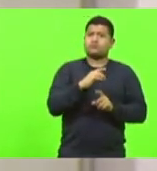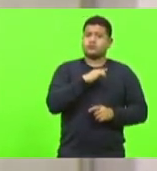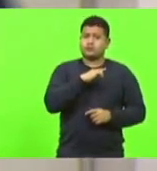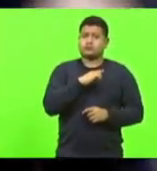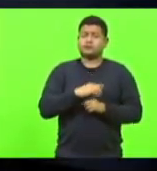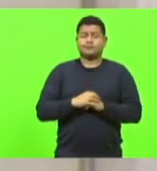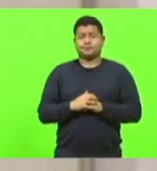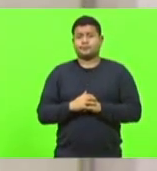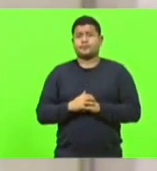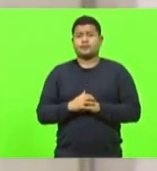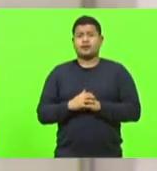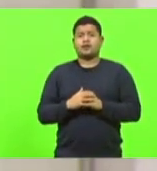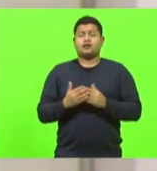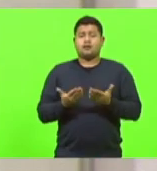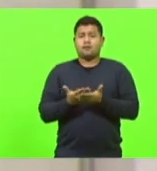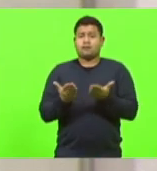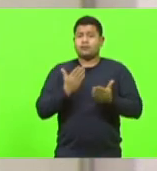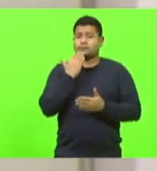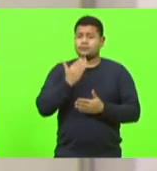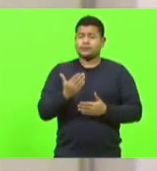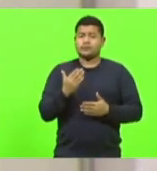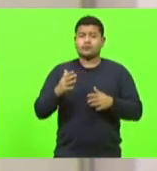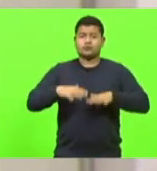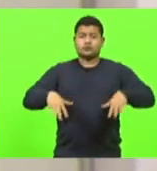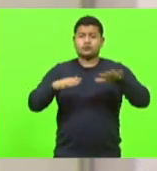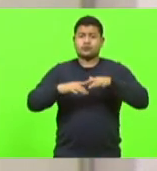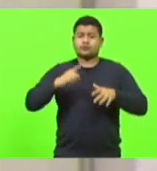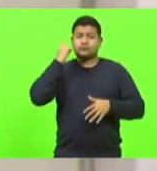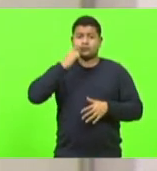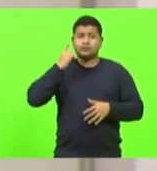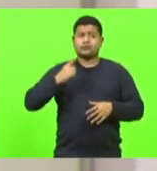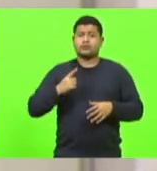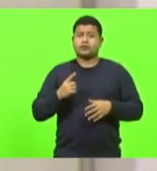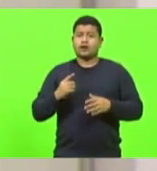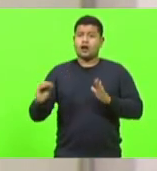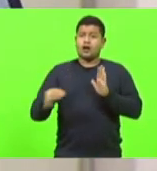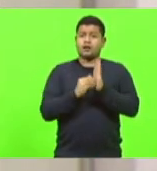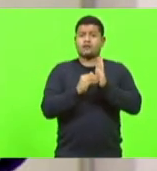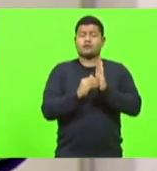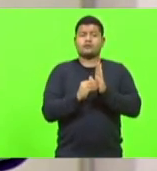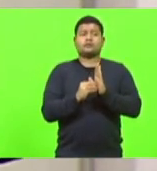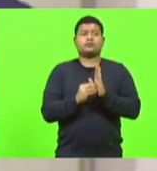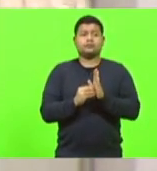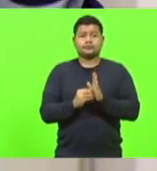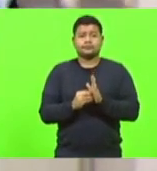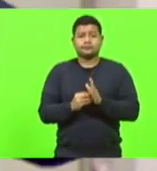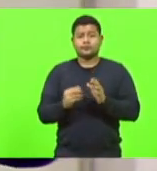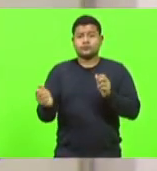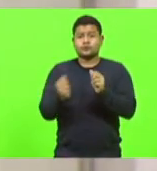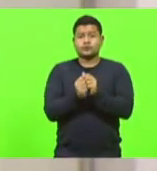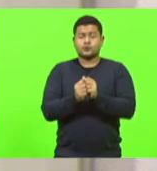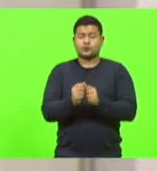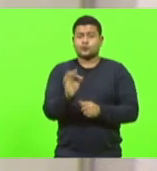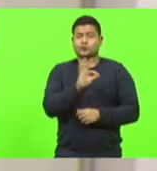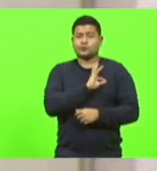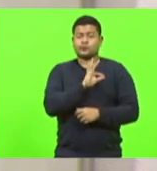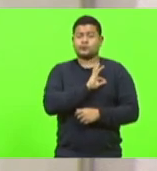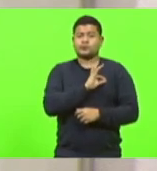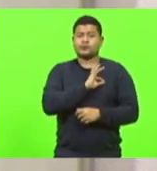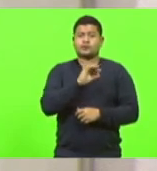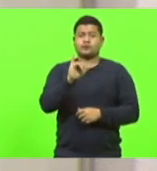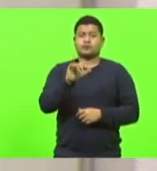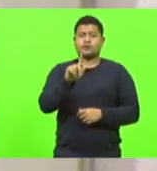deputados para que essa atividade seja incluída naquelas atividades ao lado da polícia ao lado de GP